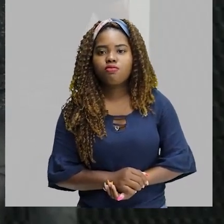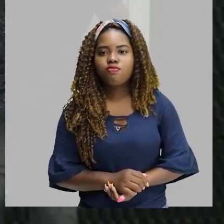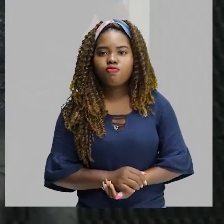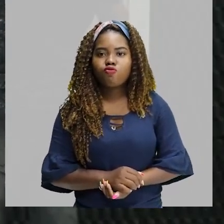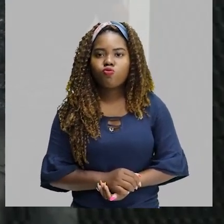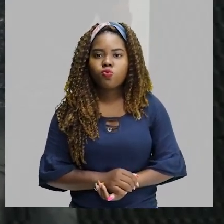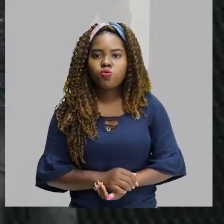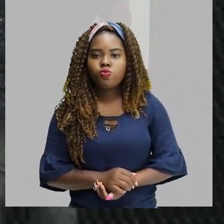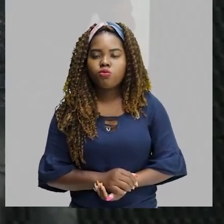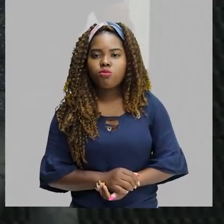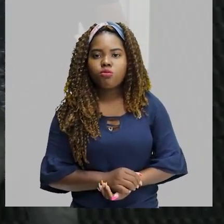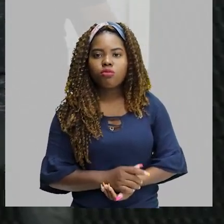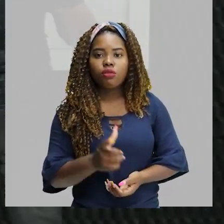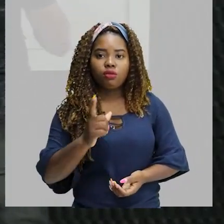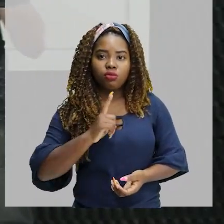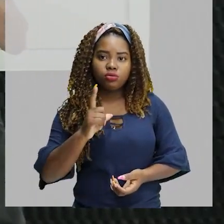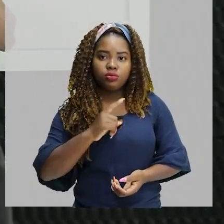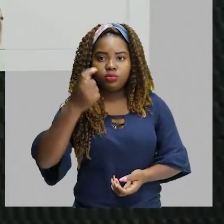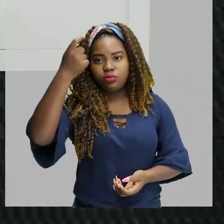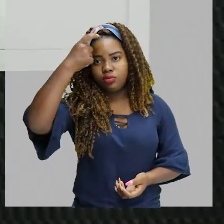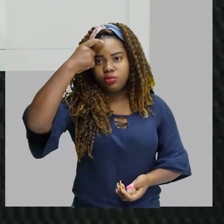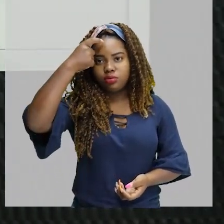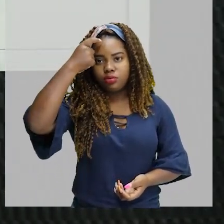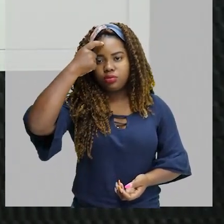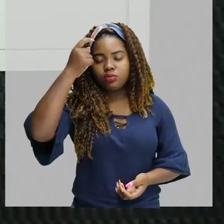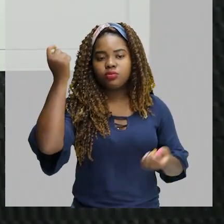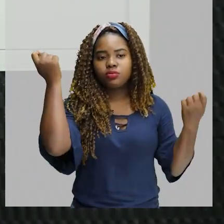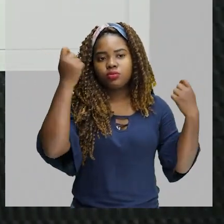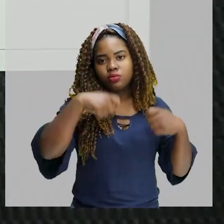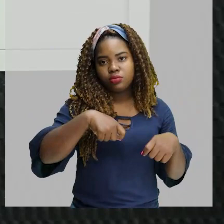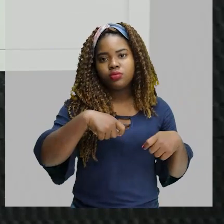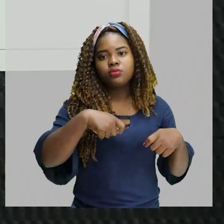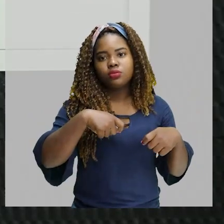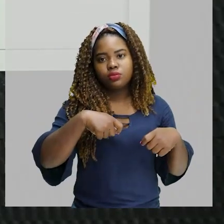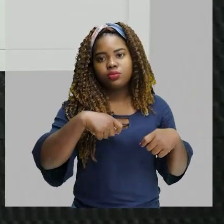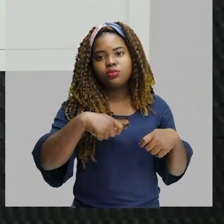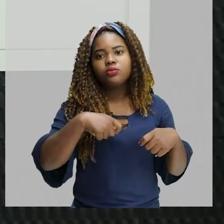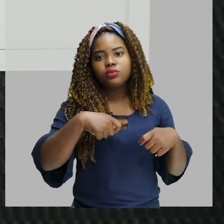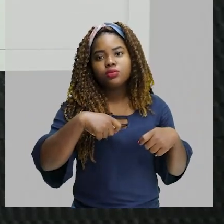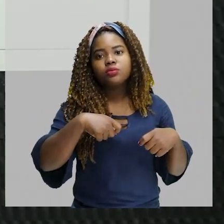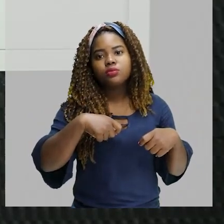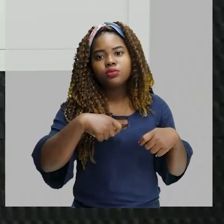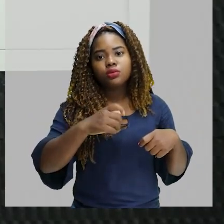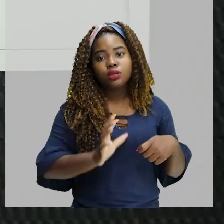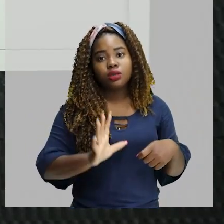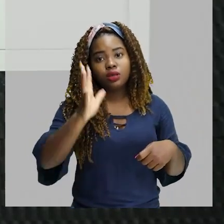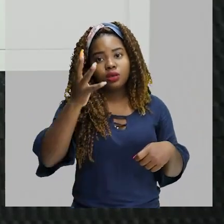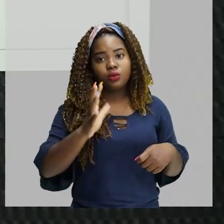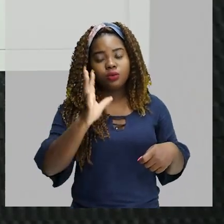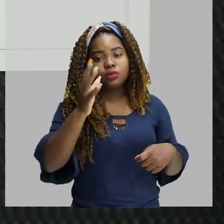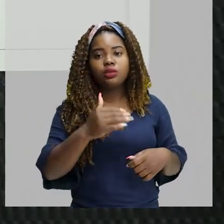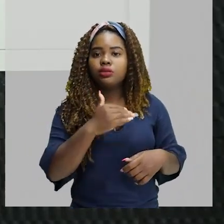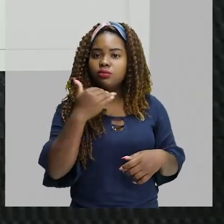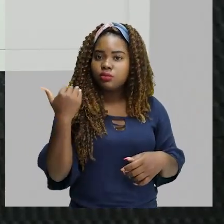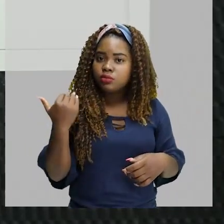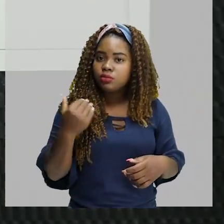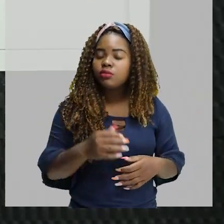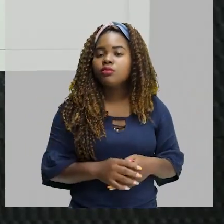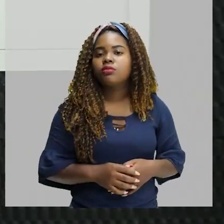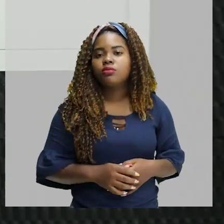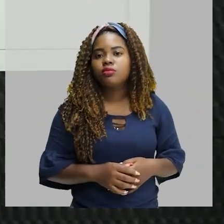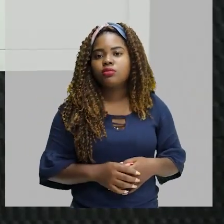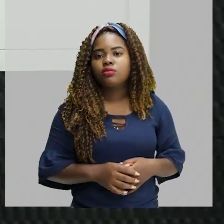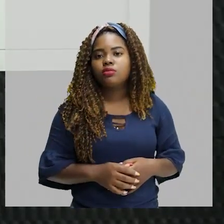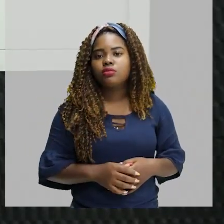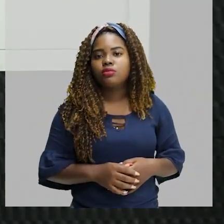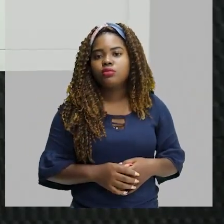quando você toma ciência da possibilidade desta existência encerrar, você passa